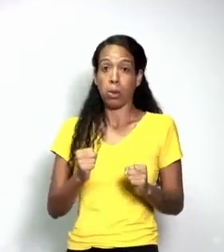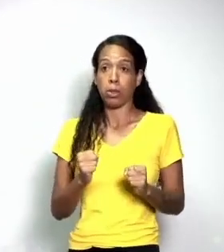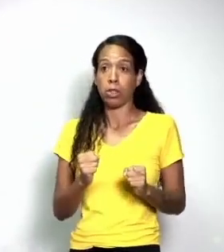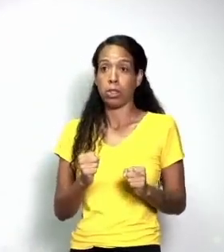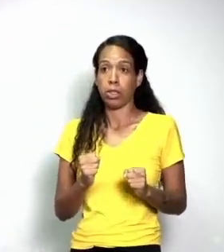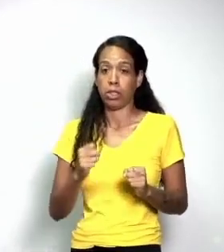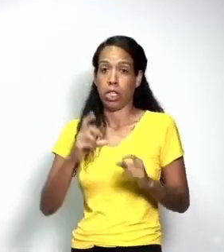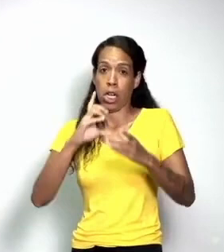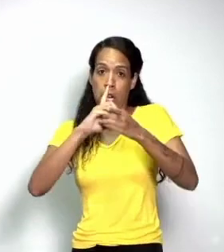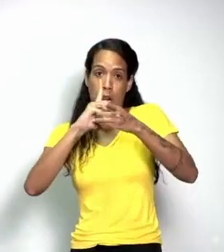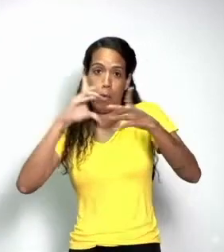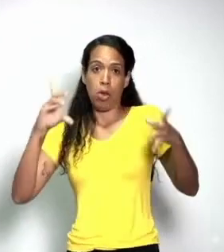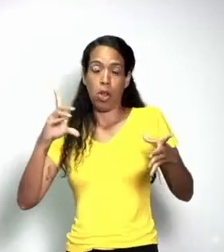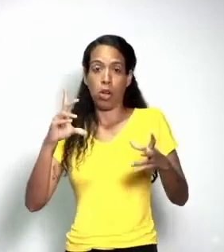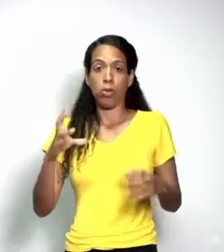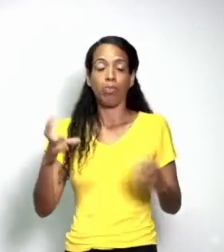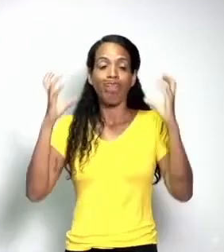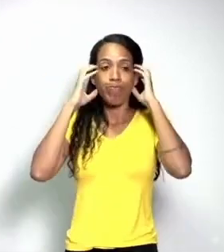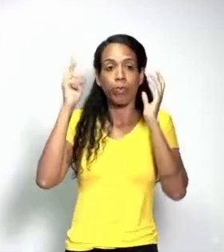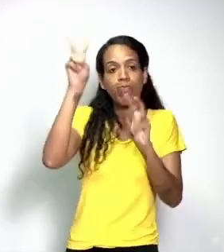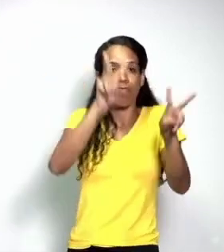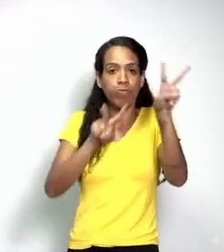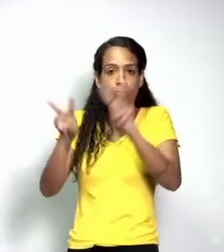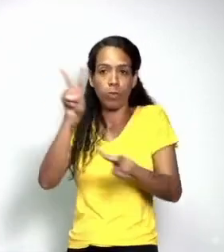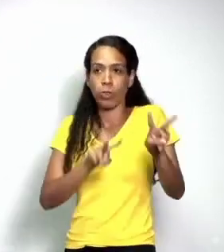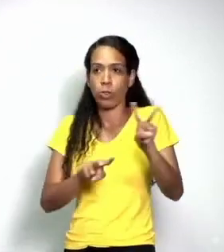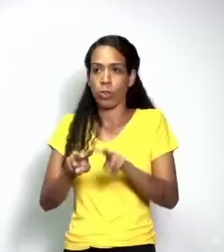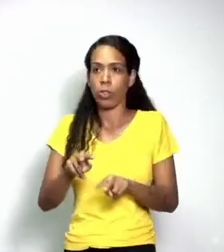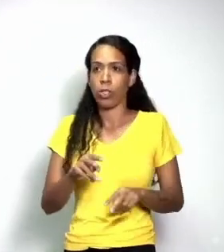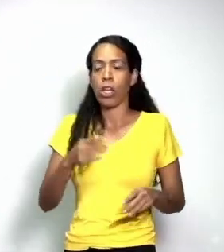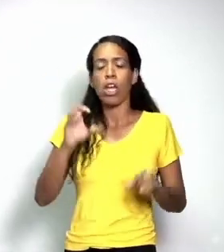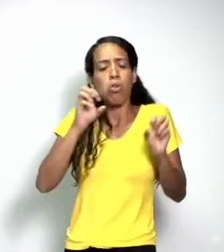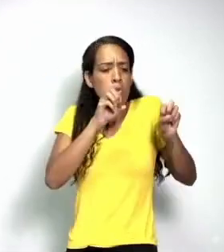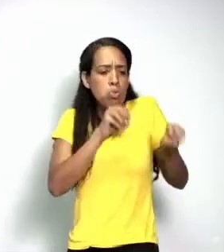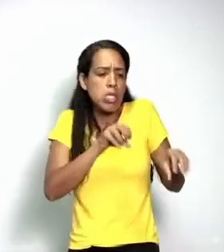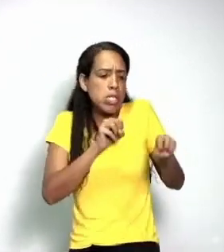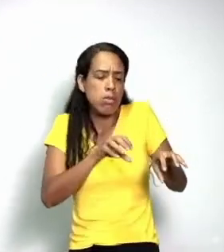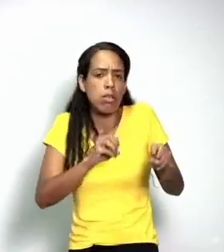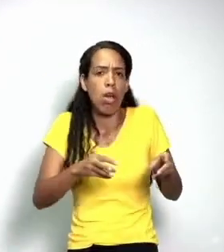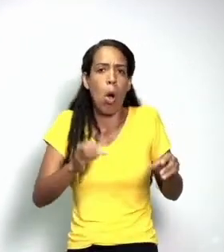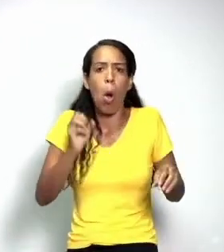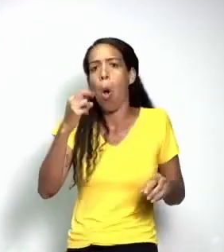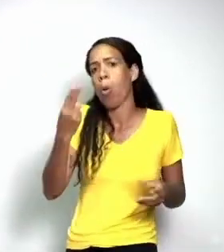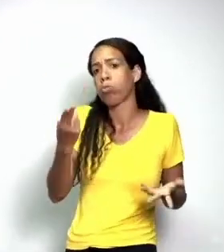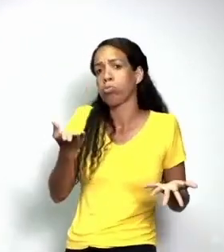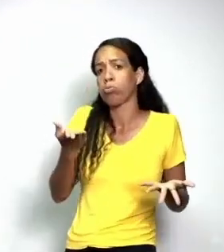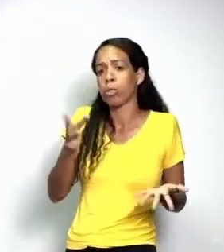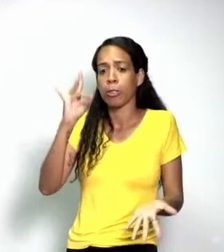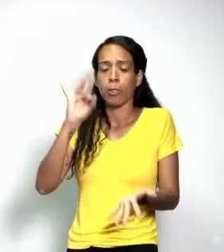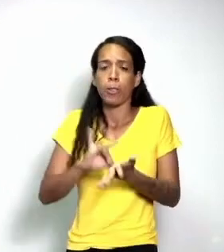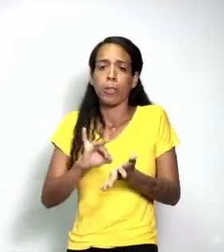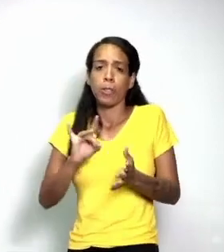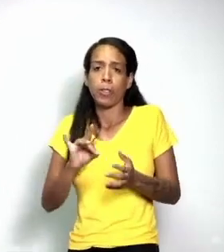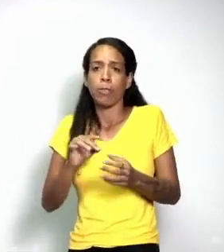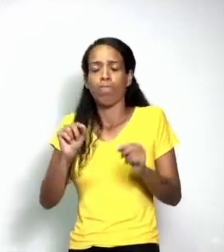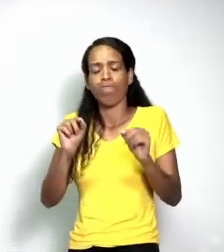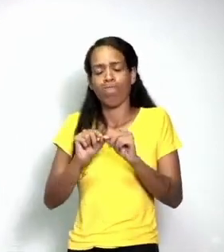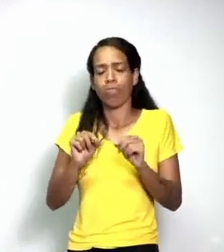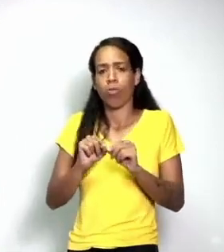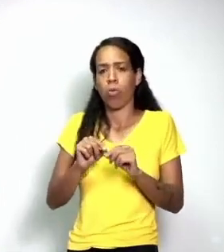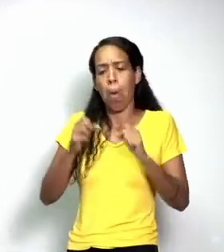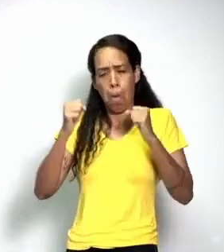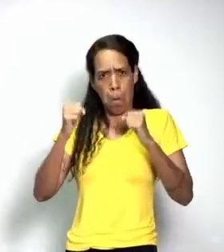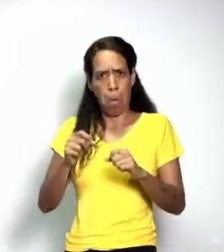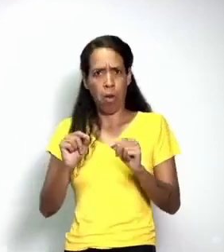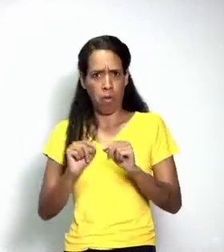e democratização do audiovisual, seja no ensino ou seja na realização de fato. É